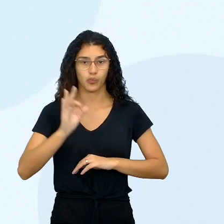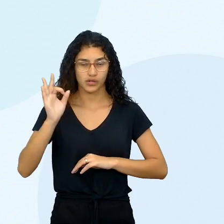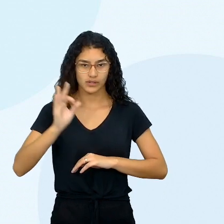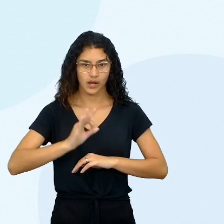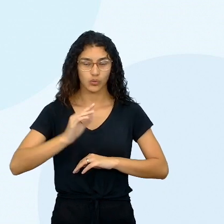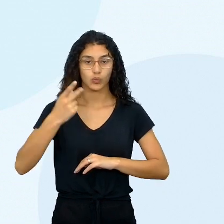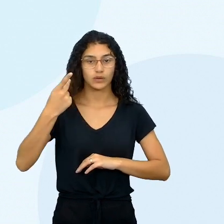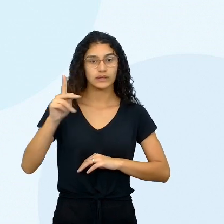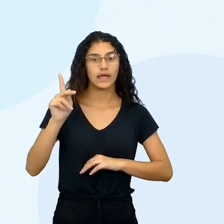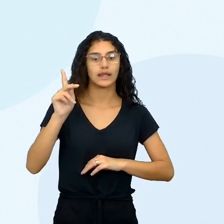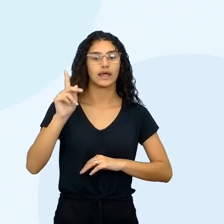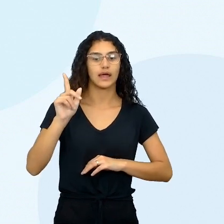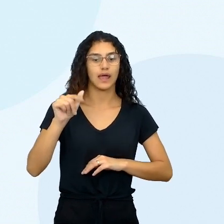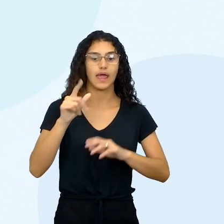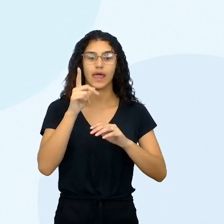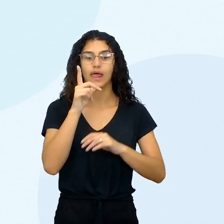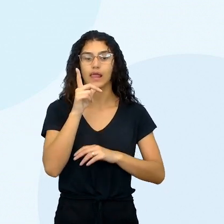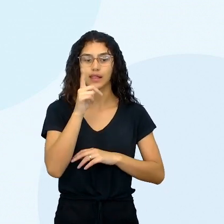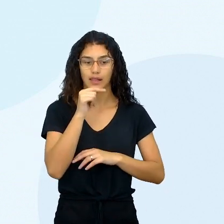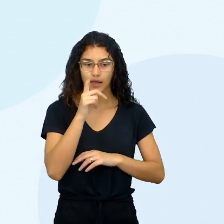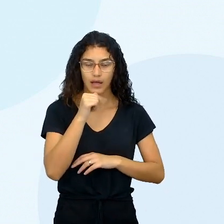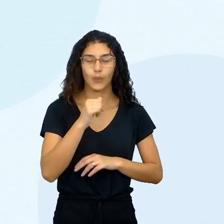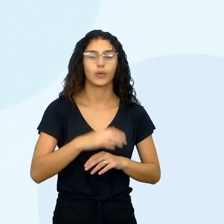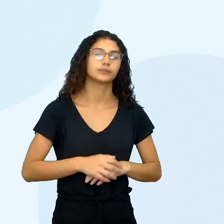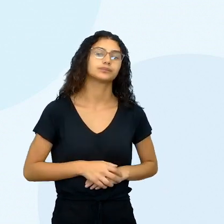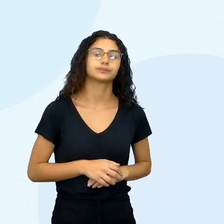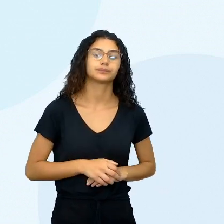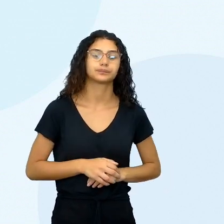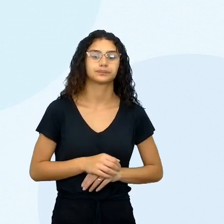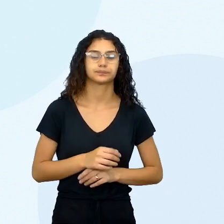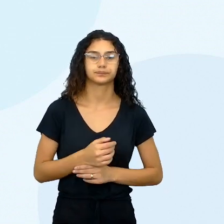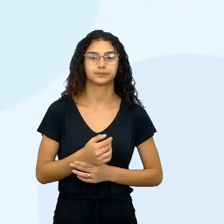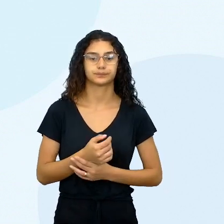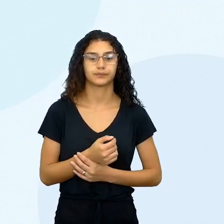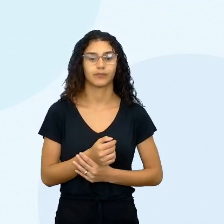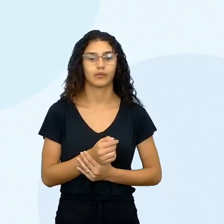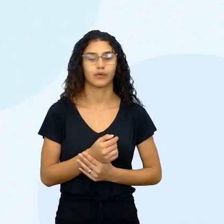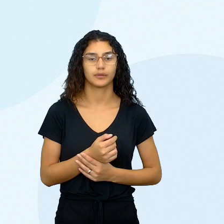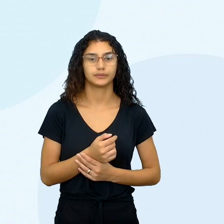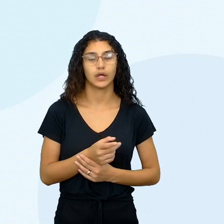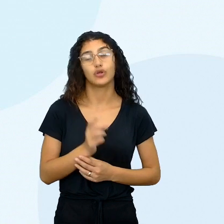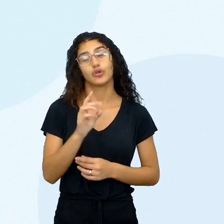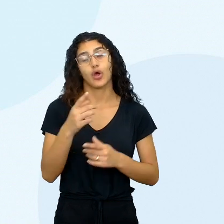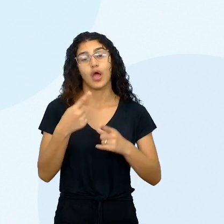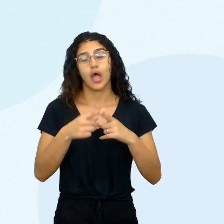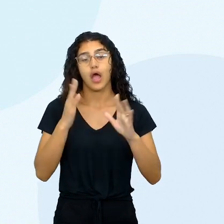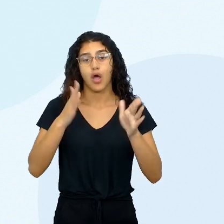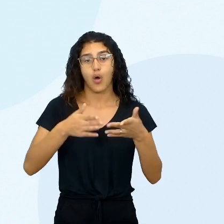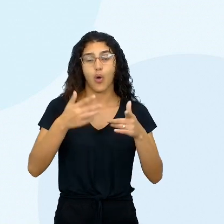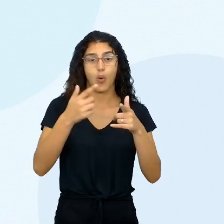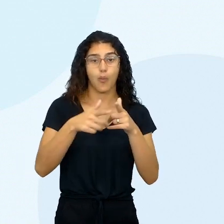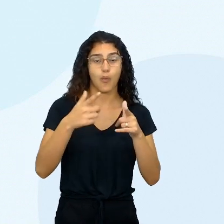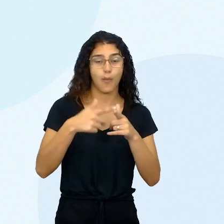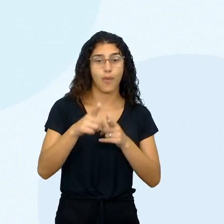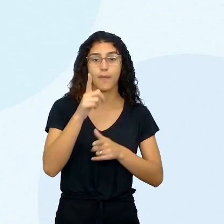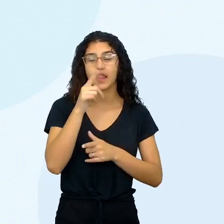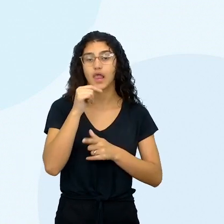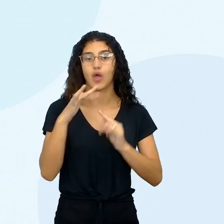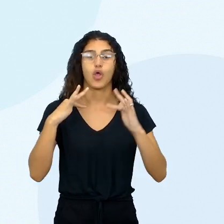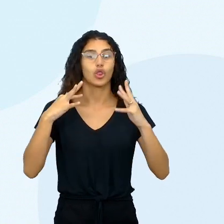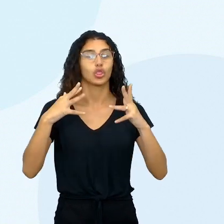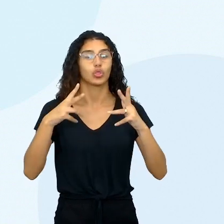dela é de origem da água, hidroelétrica, né? Não é à toa que agora, com toda essa escassez hídrica, todo mundo está